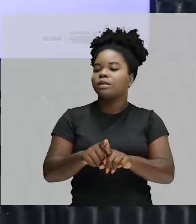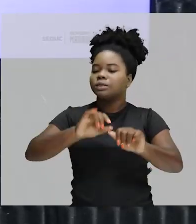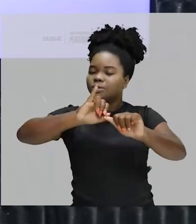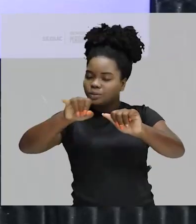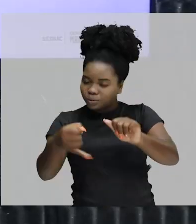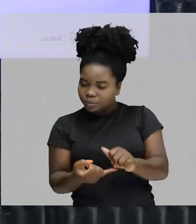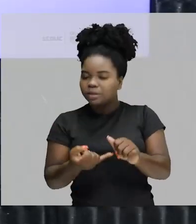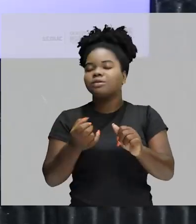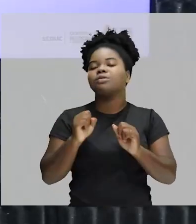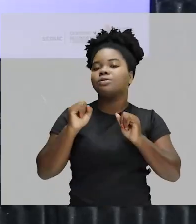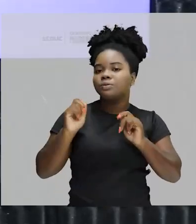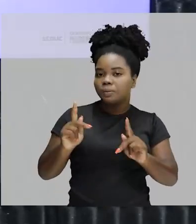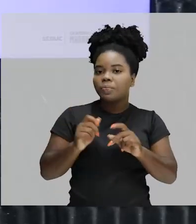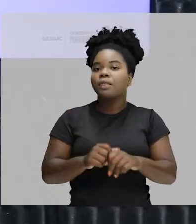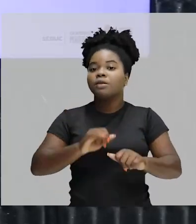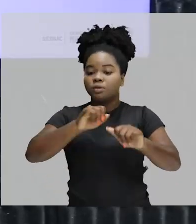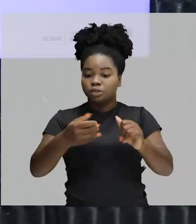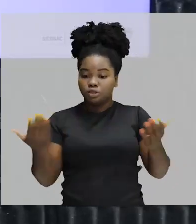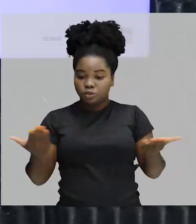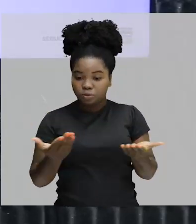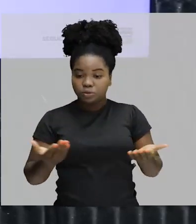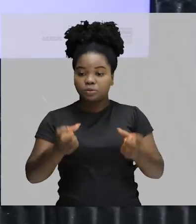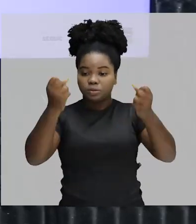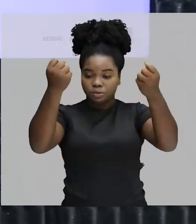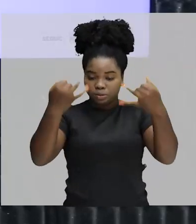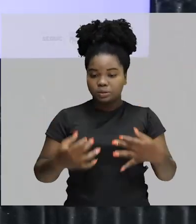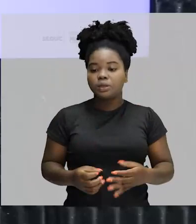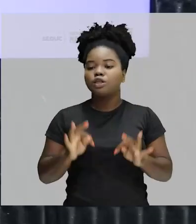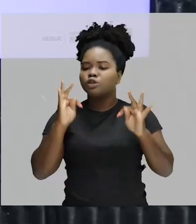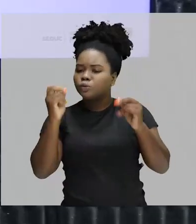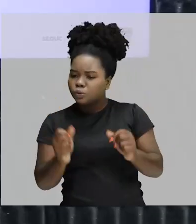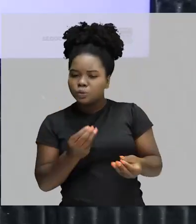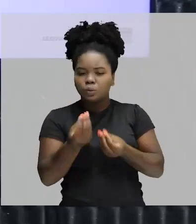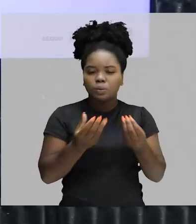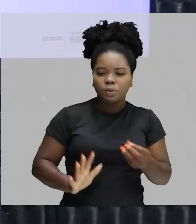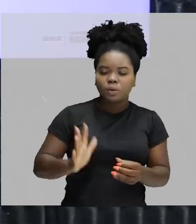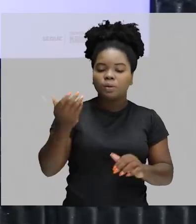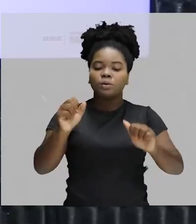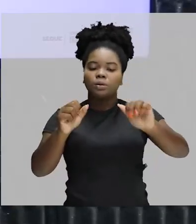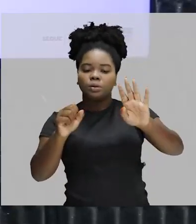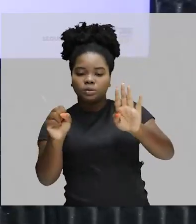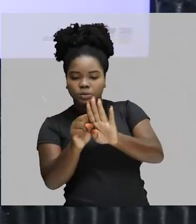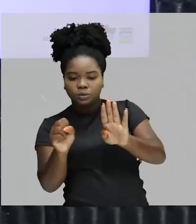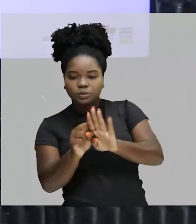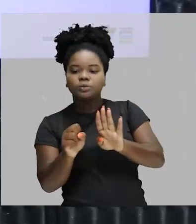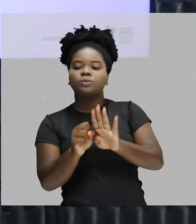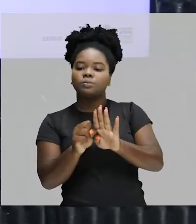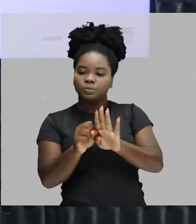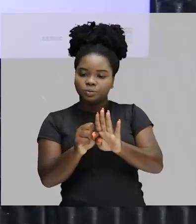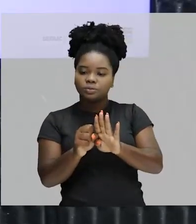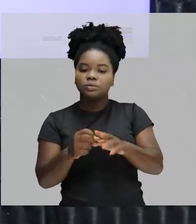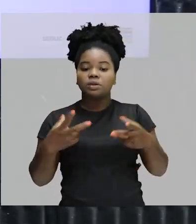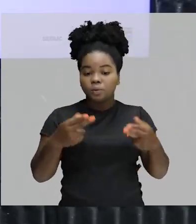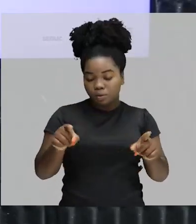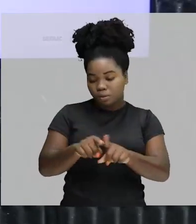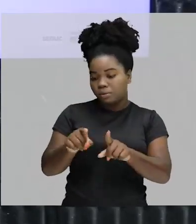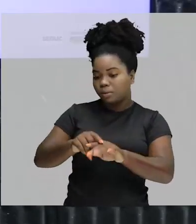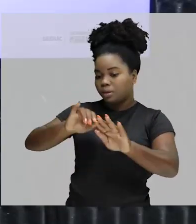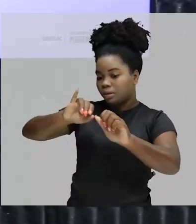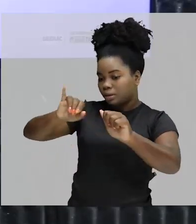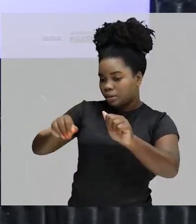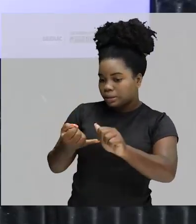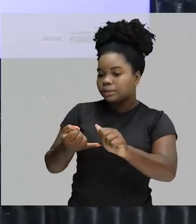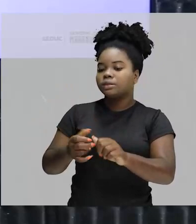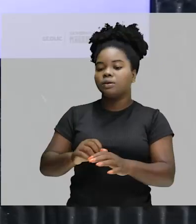sobre adjetivo. No adjetivo nós vimos também todas essas flexões. O substantivo, assim como o adjetivo, ele também flexiona